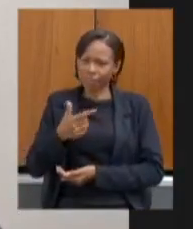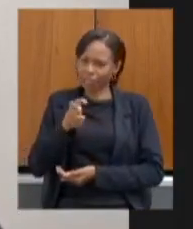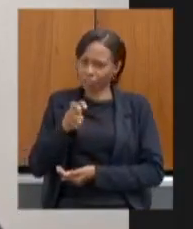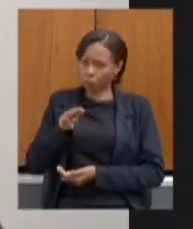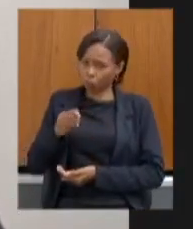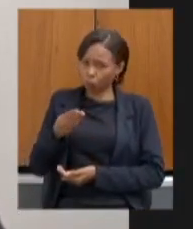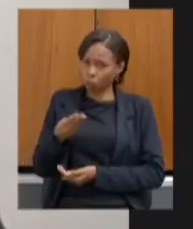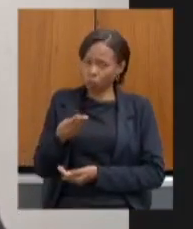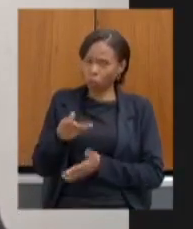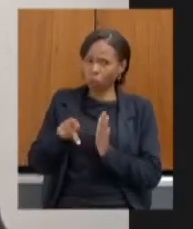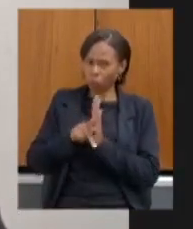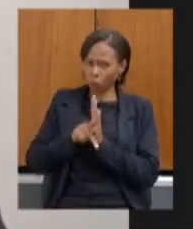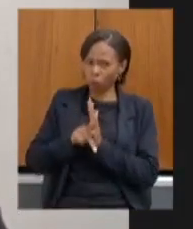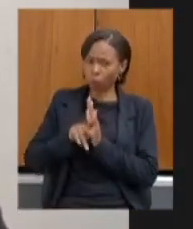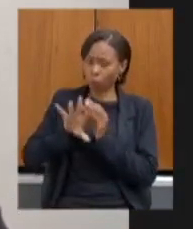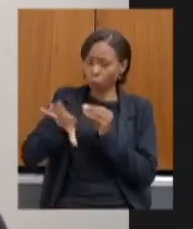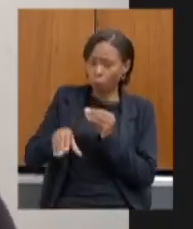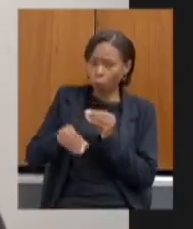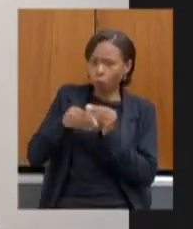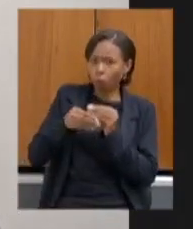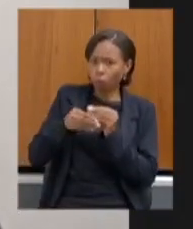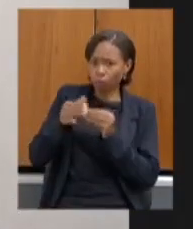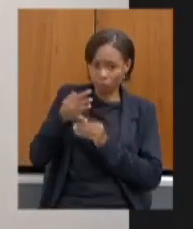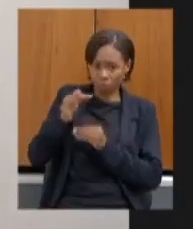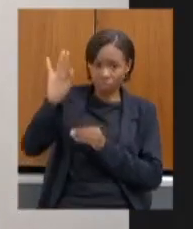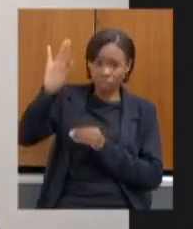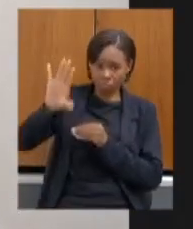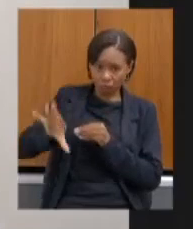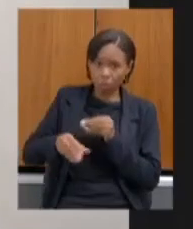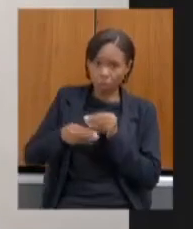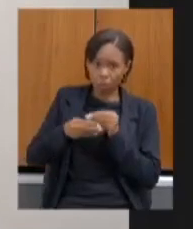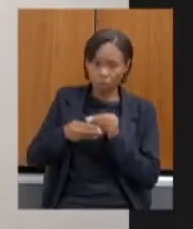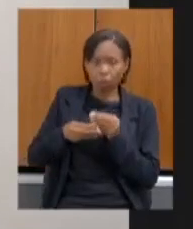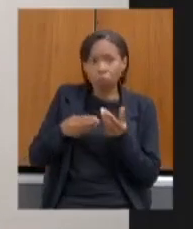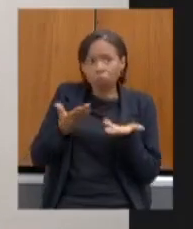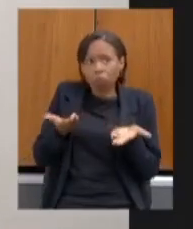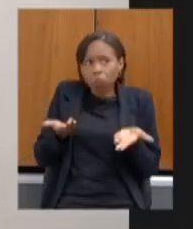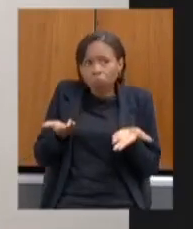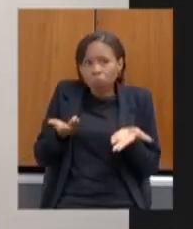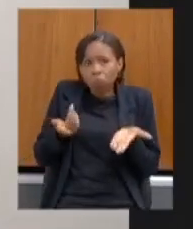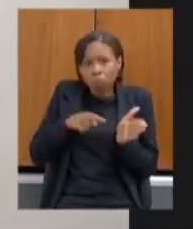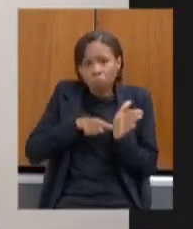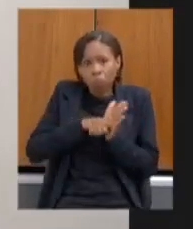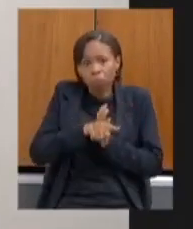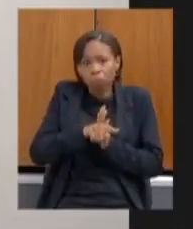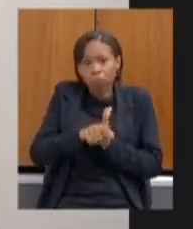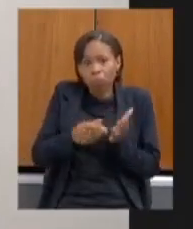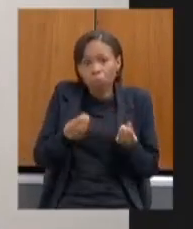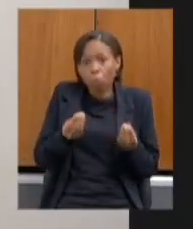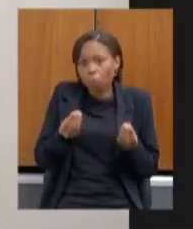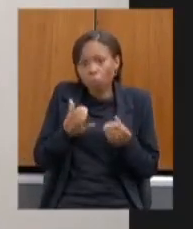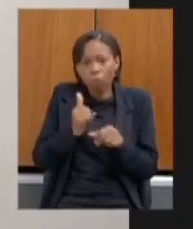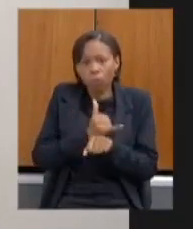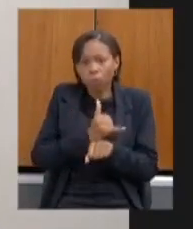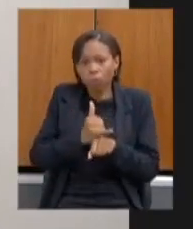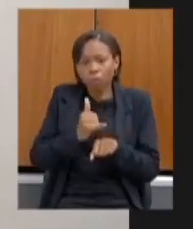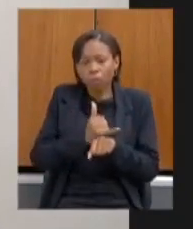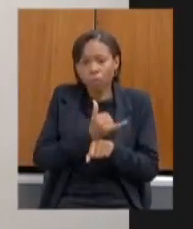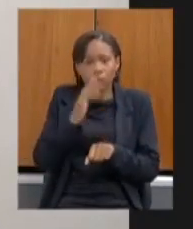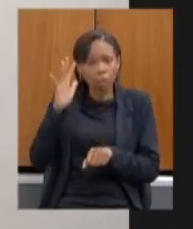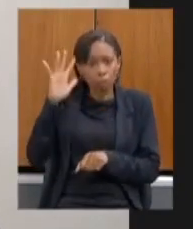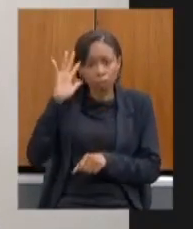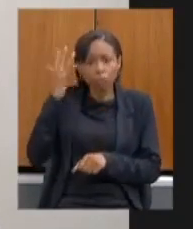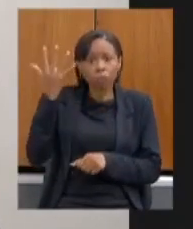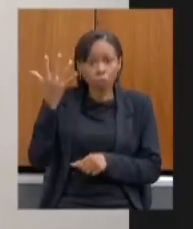federal, então, eu perguntaria qual será a estratégia do governo estadual nessa